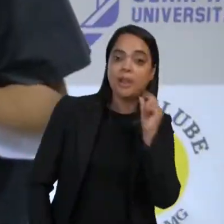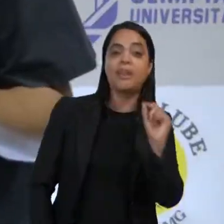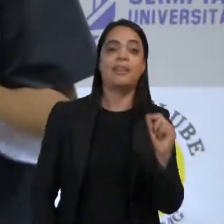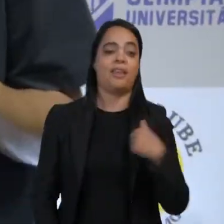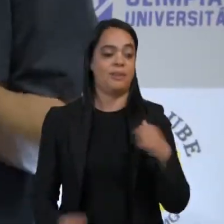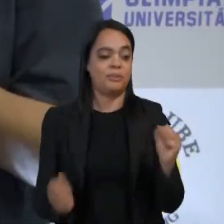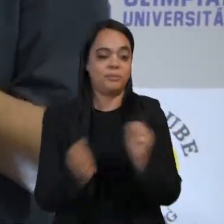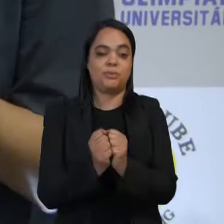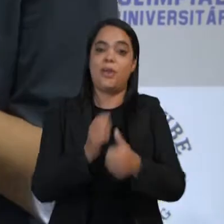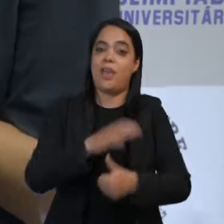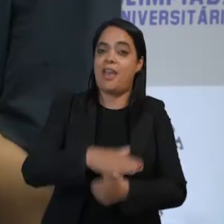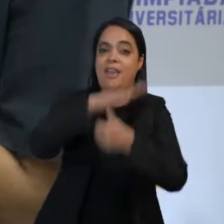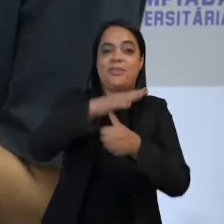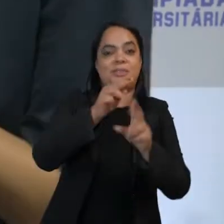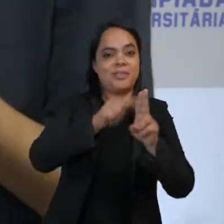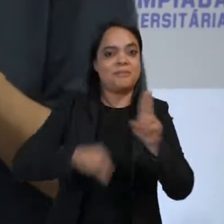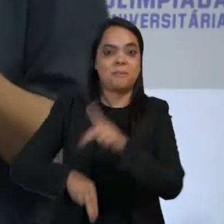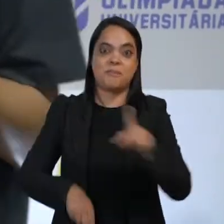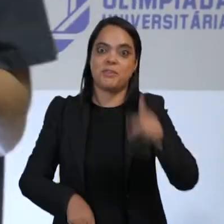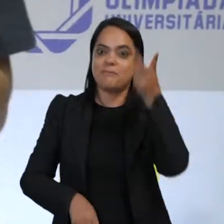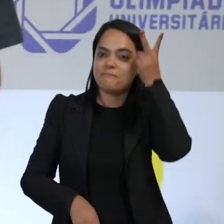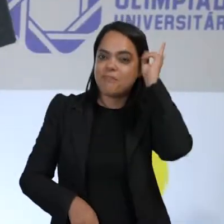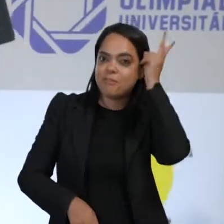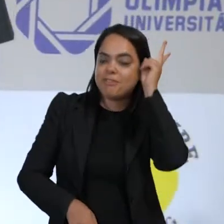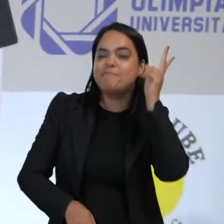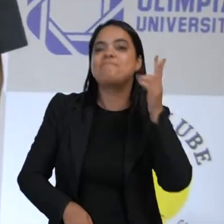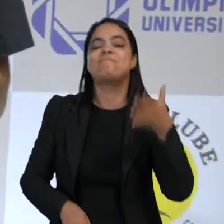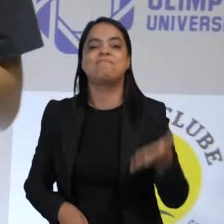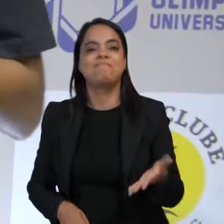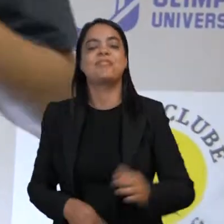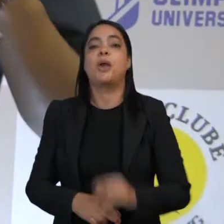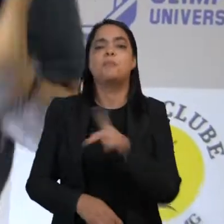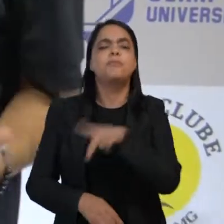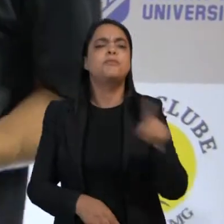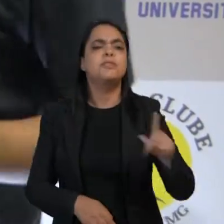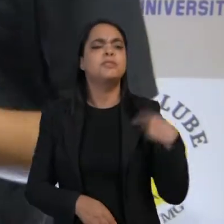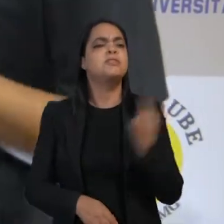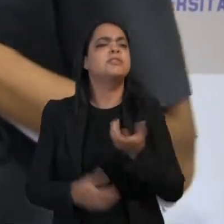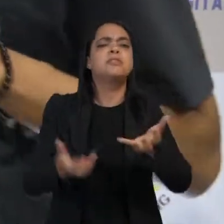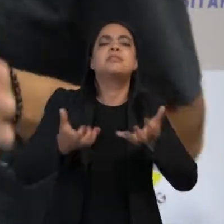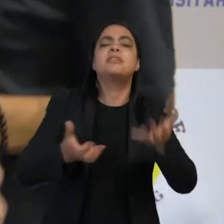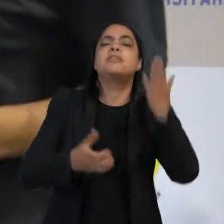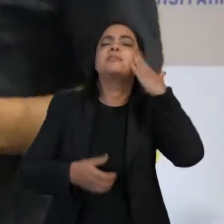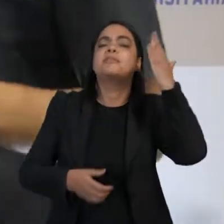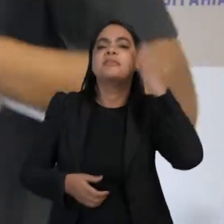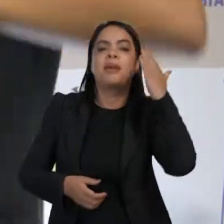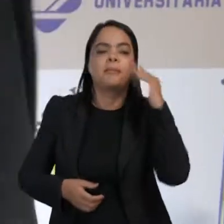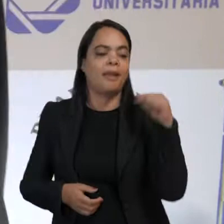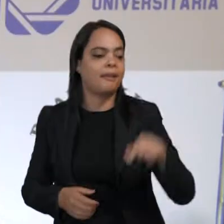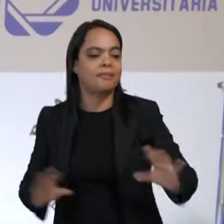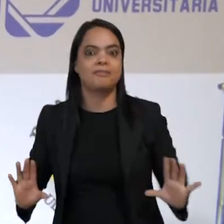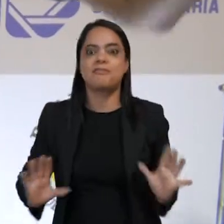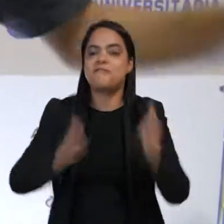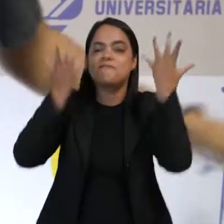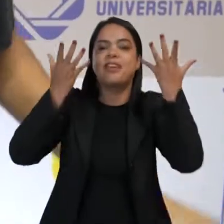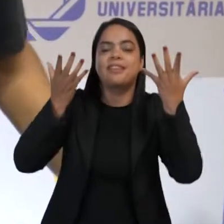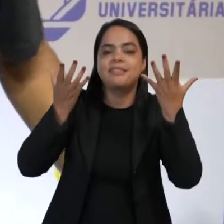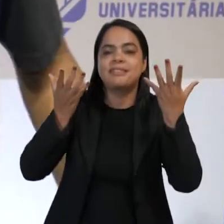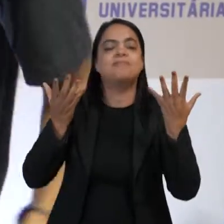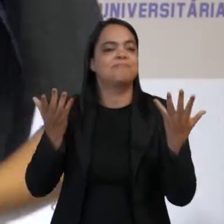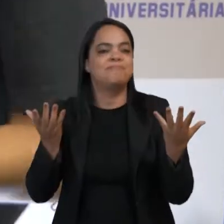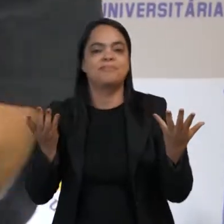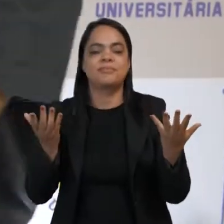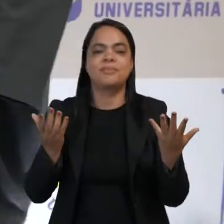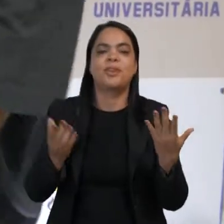olha com quem eu tô aqui, o reitor da UFO, professor Valder Steffen. Professor, a gente quer saber aqui, no meio dessa festa